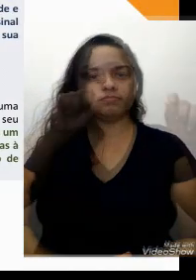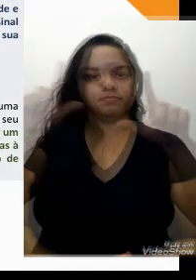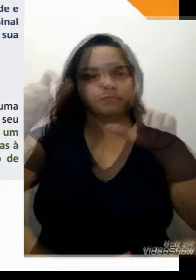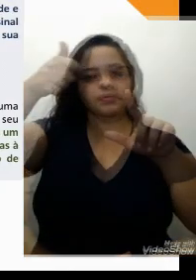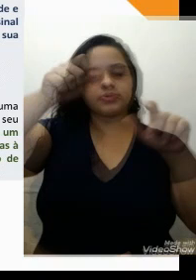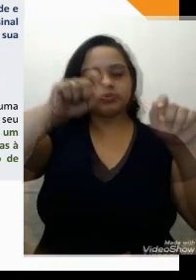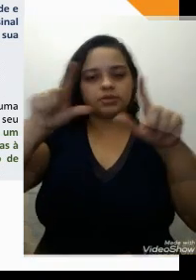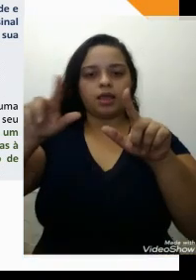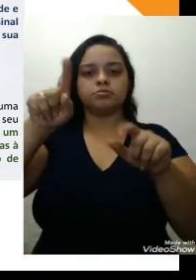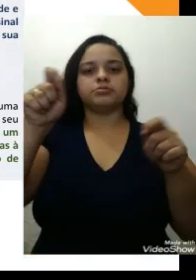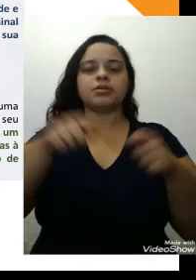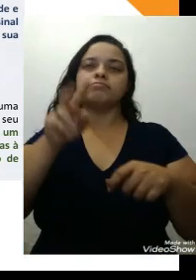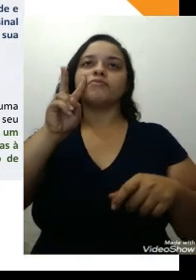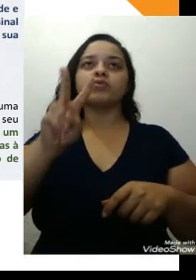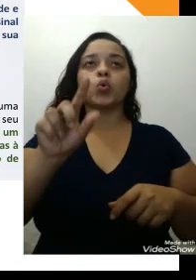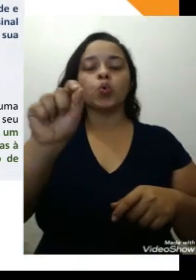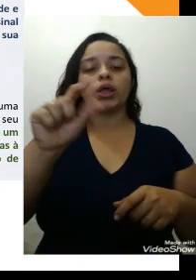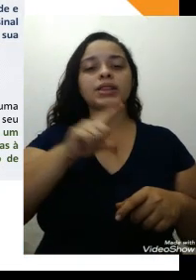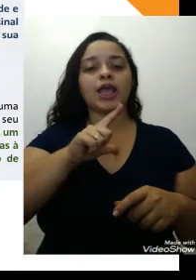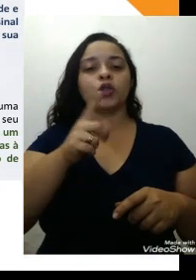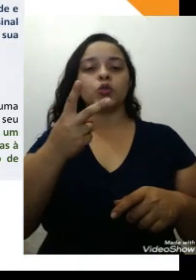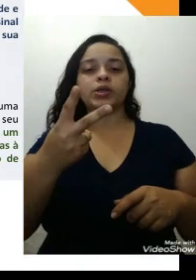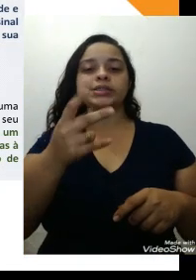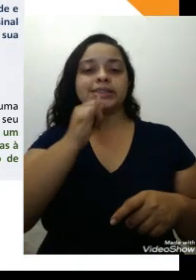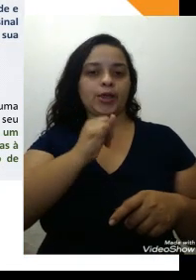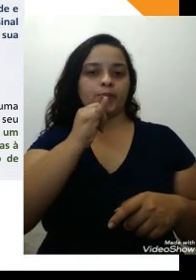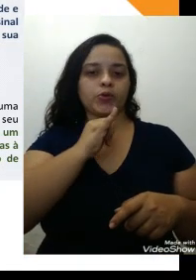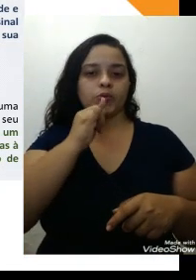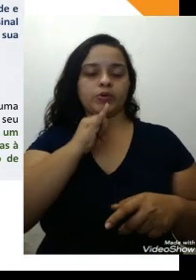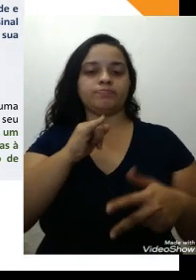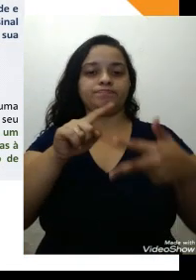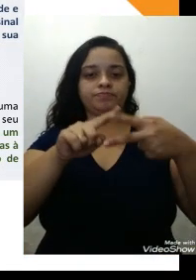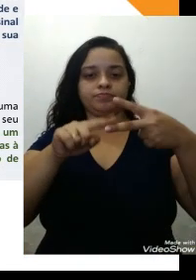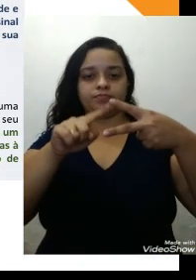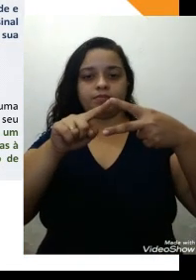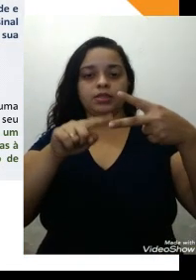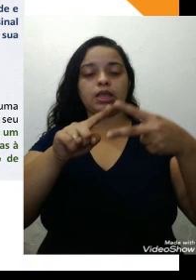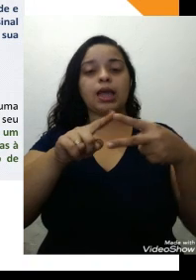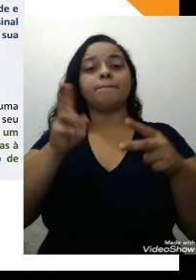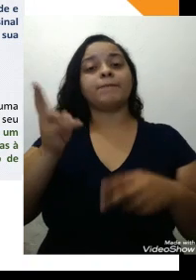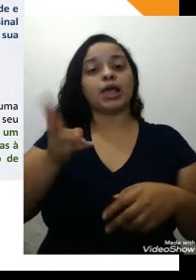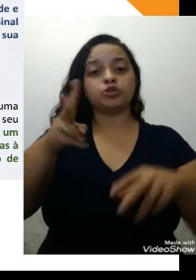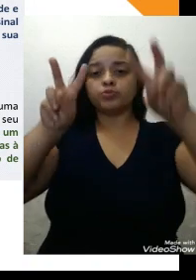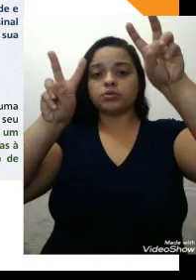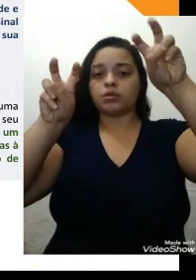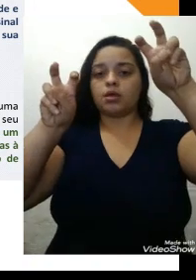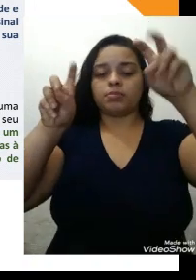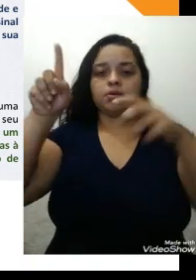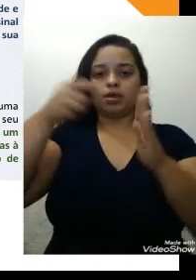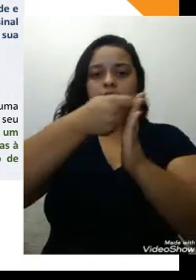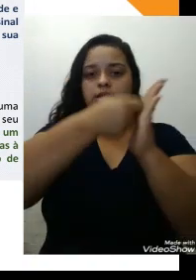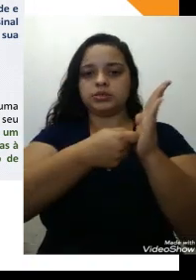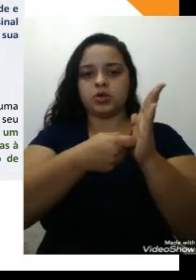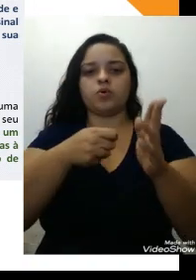Nesse primeiro slide, vocês podem ver, eu coloquei 2 exemplos, e ambos correspondem ao mesmo tema de redação,